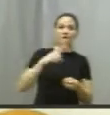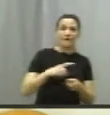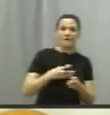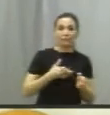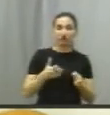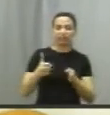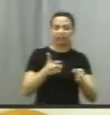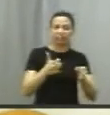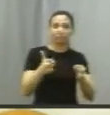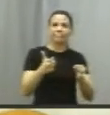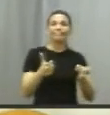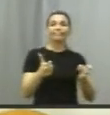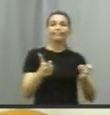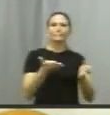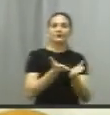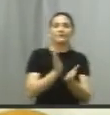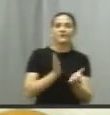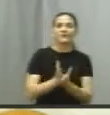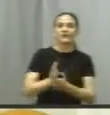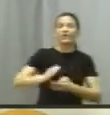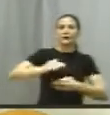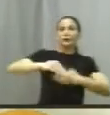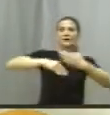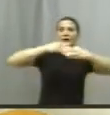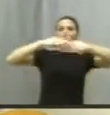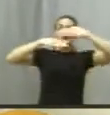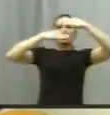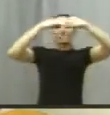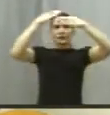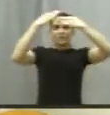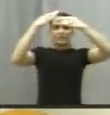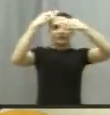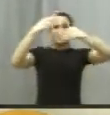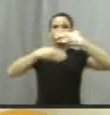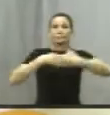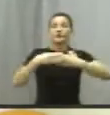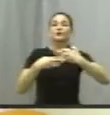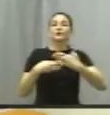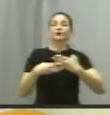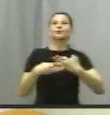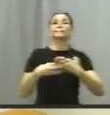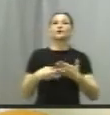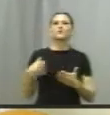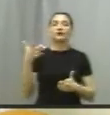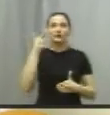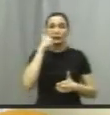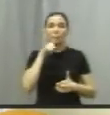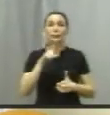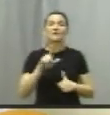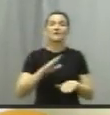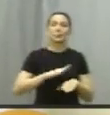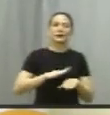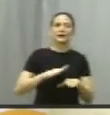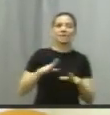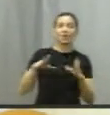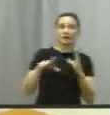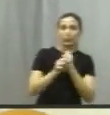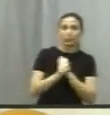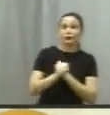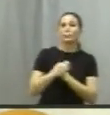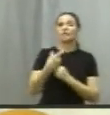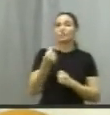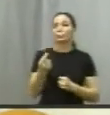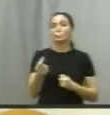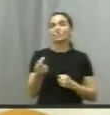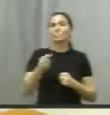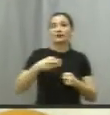caminho de avanço, de crescimento no que diz respeito à sua capacidade orçamentária. Quando você vem num